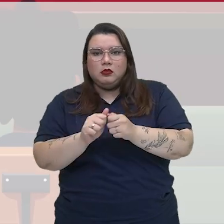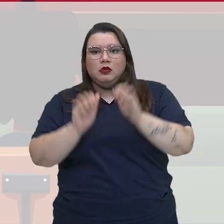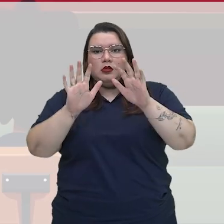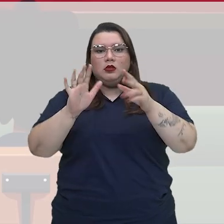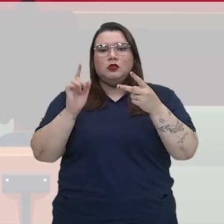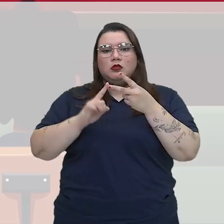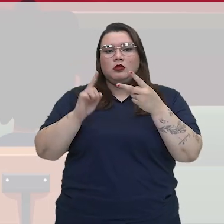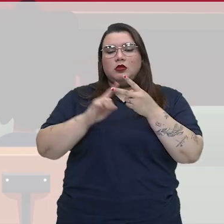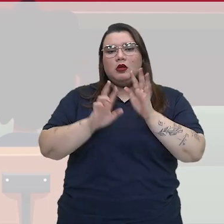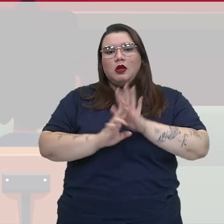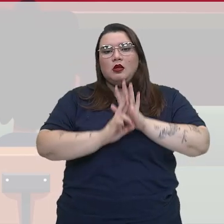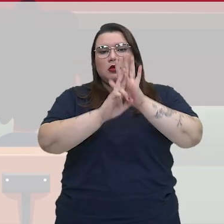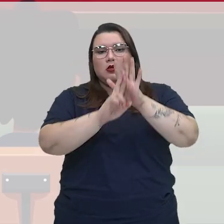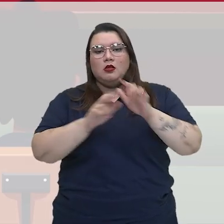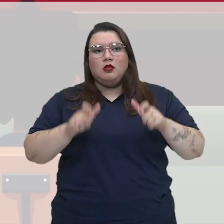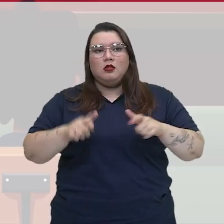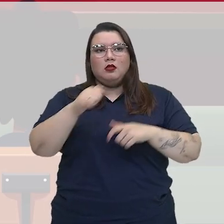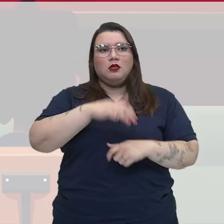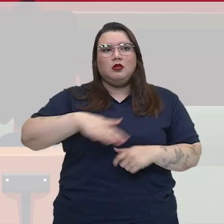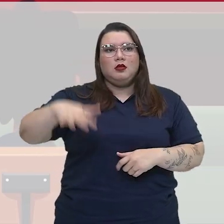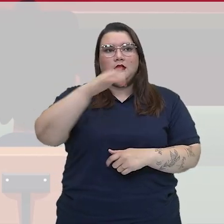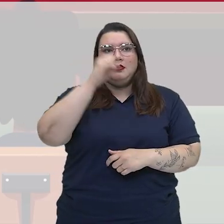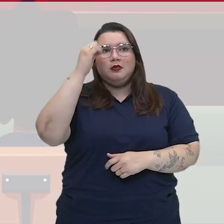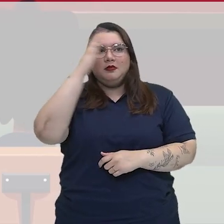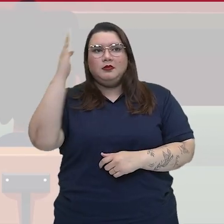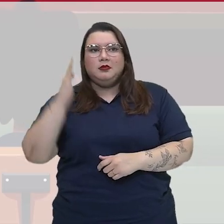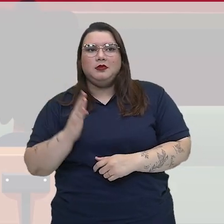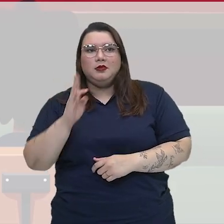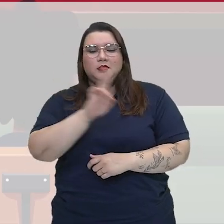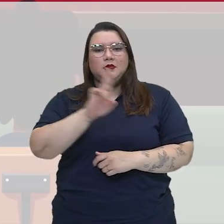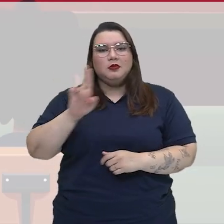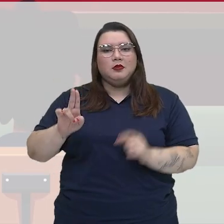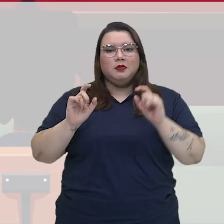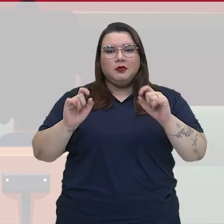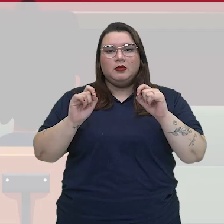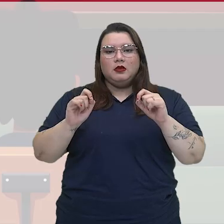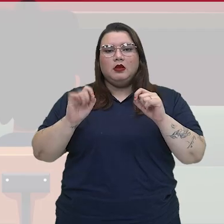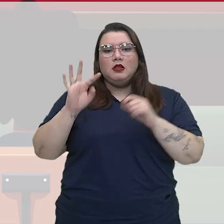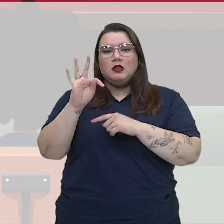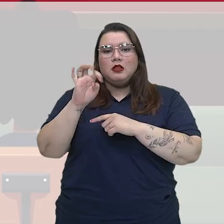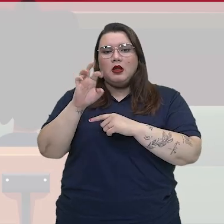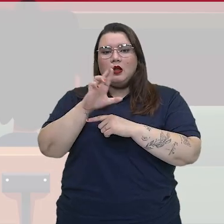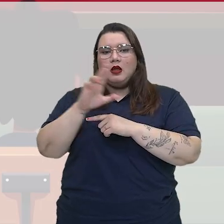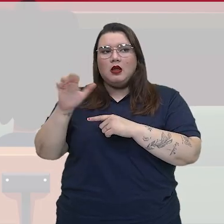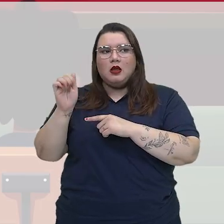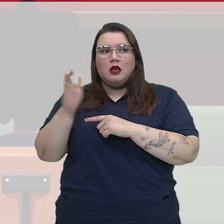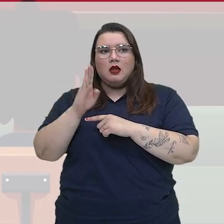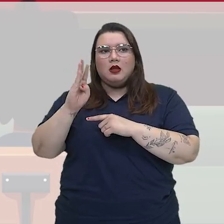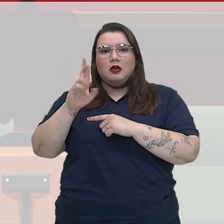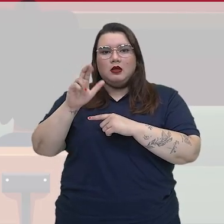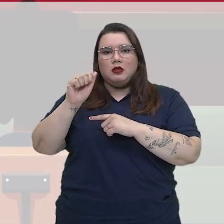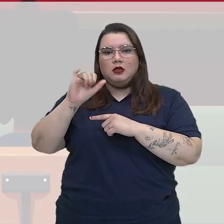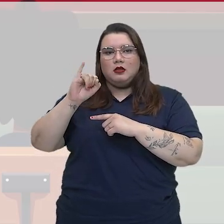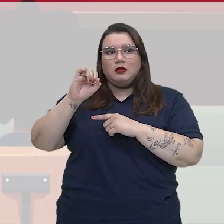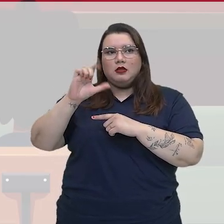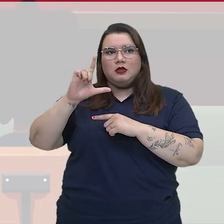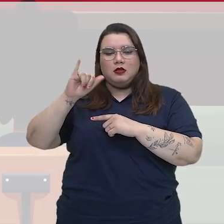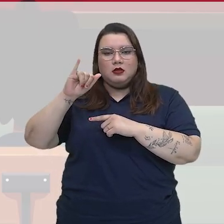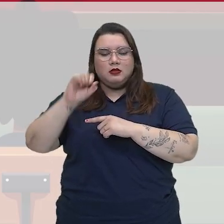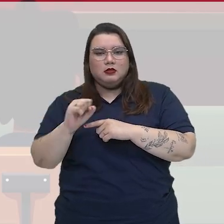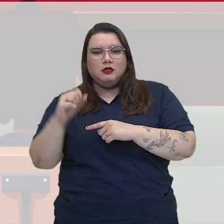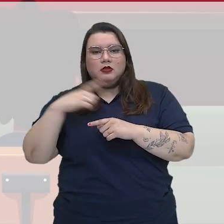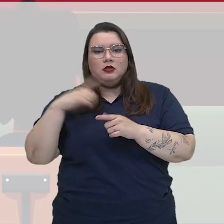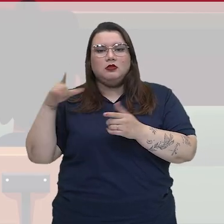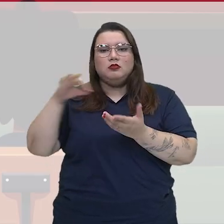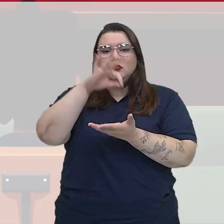mapa a representar o território brasileiro é chamado de Terra Brasilis. Nesse mapa estão presentes